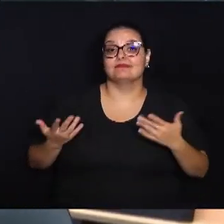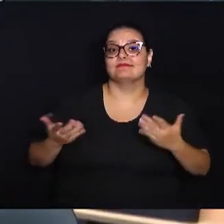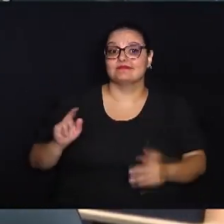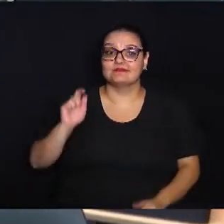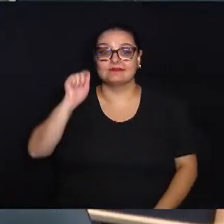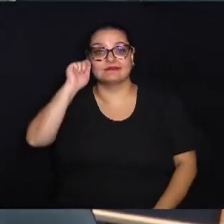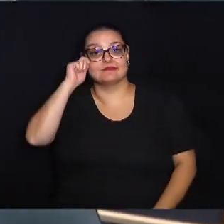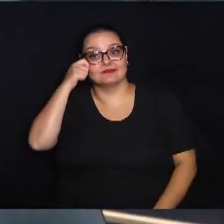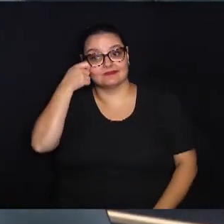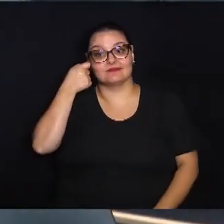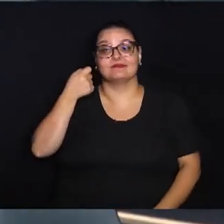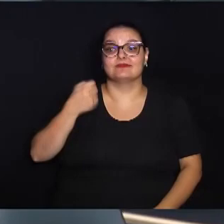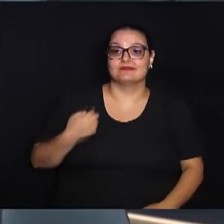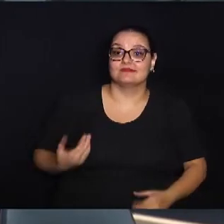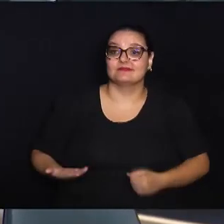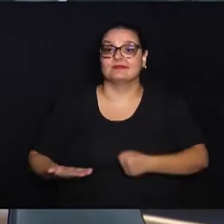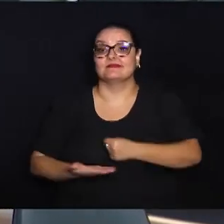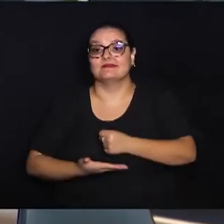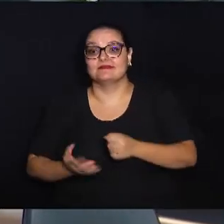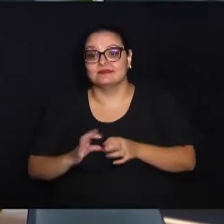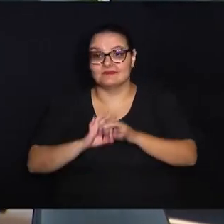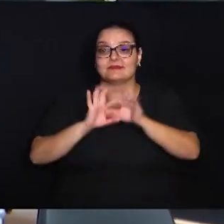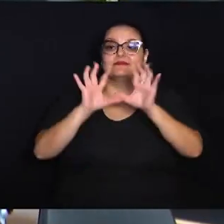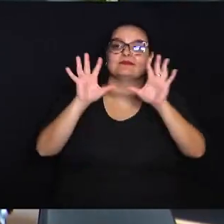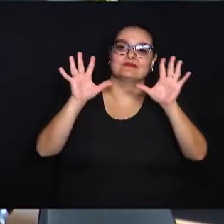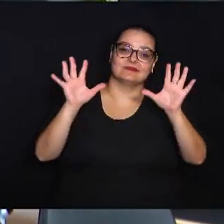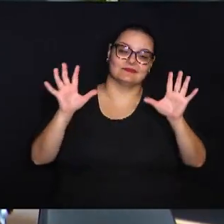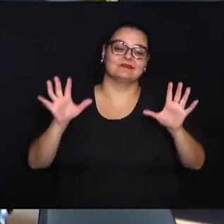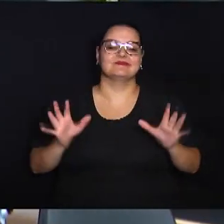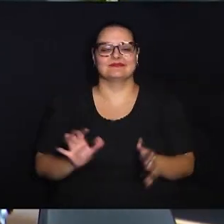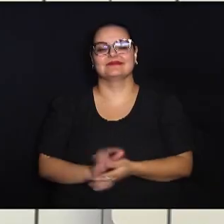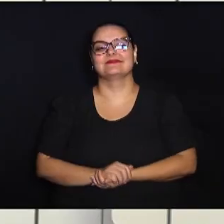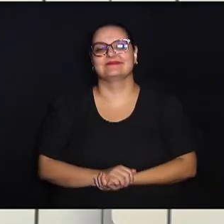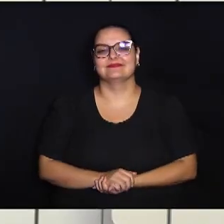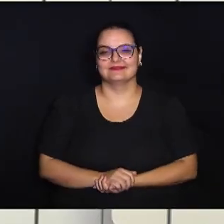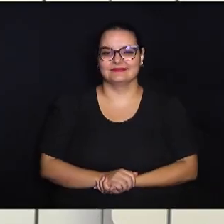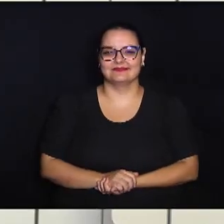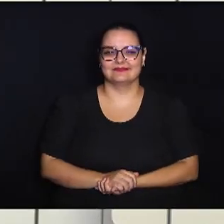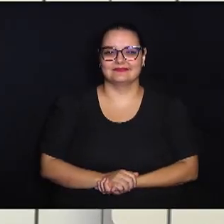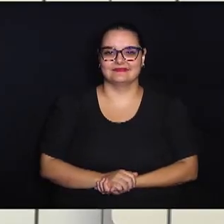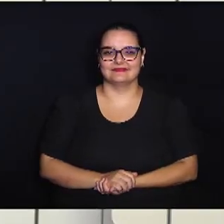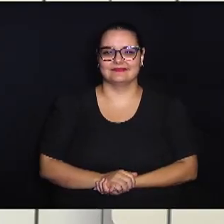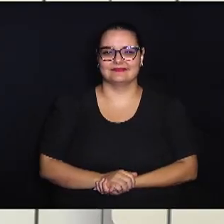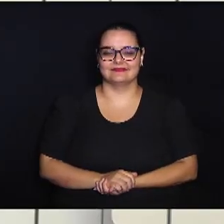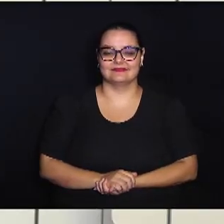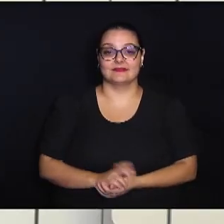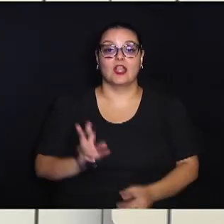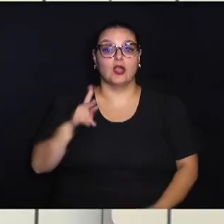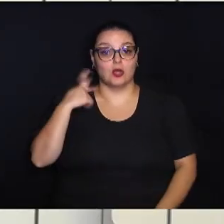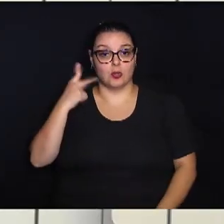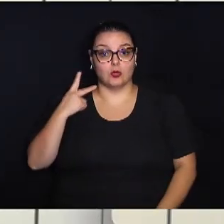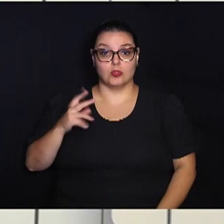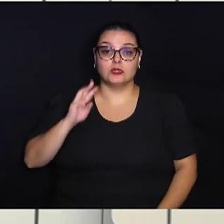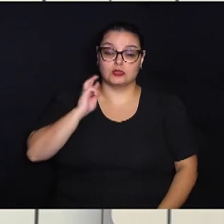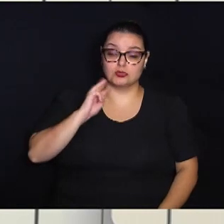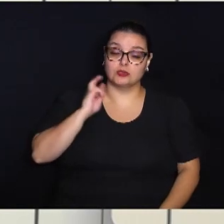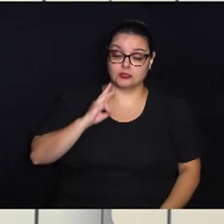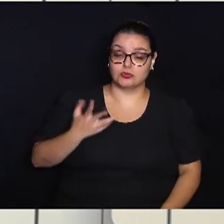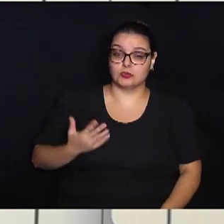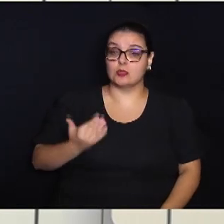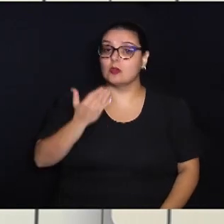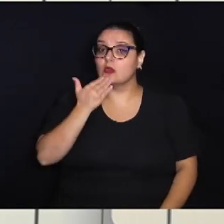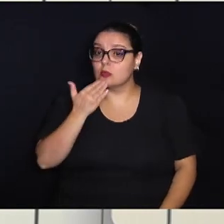negra raiz da liberdade. O vereador Cecílio Santos